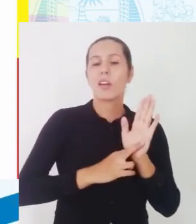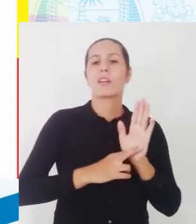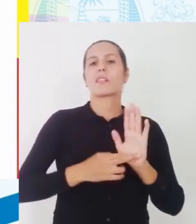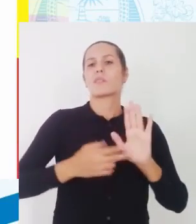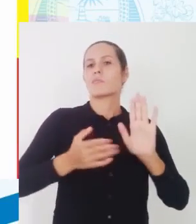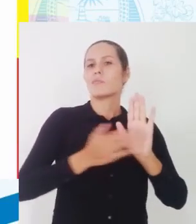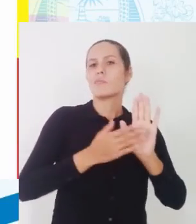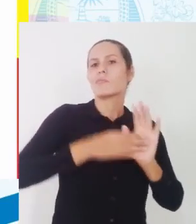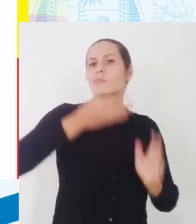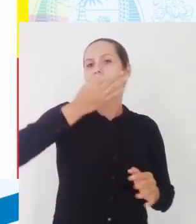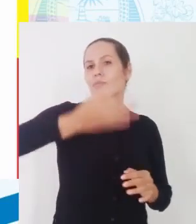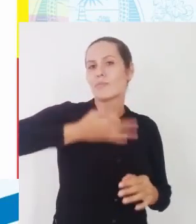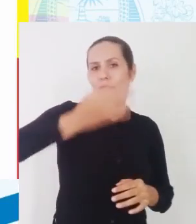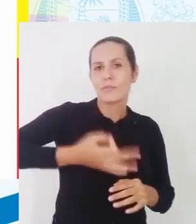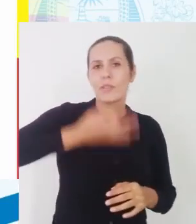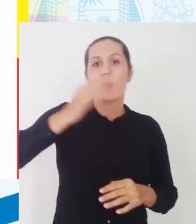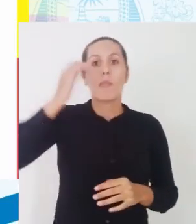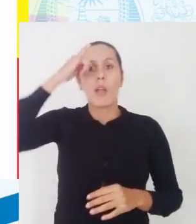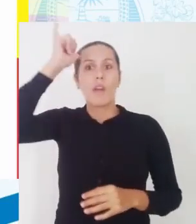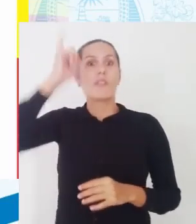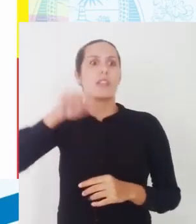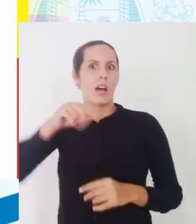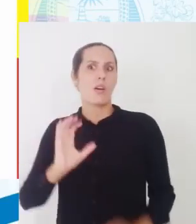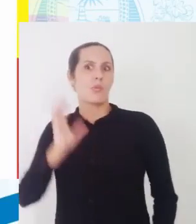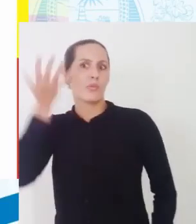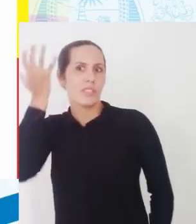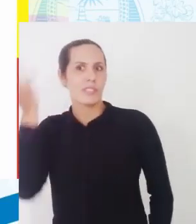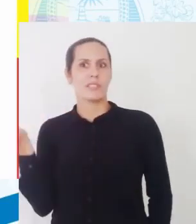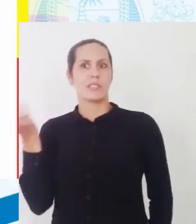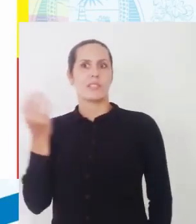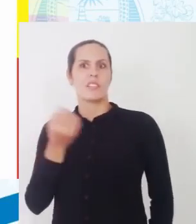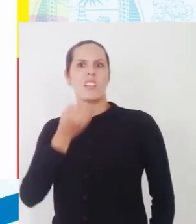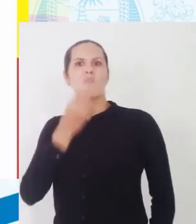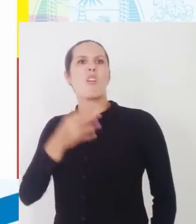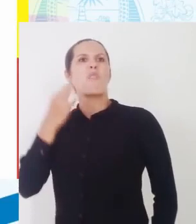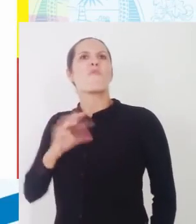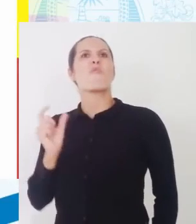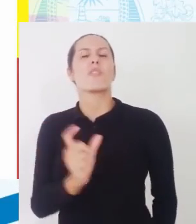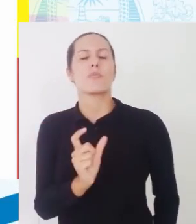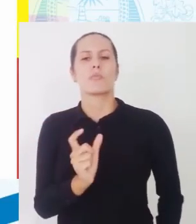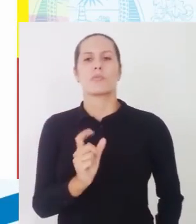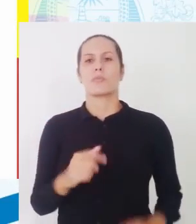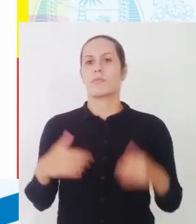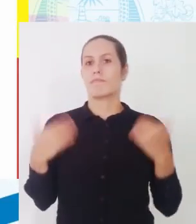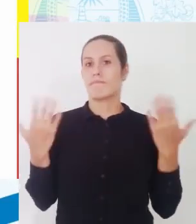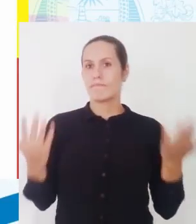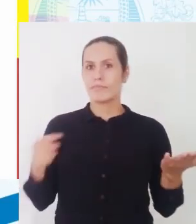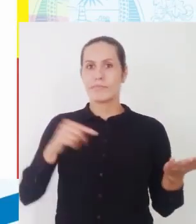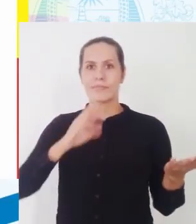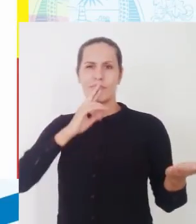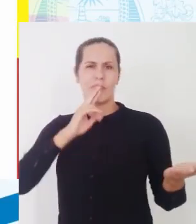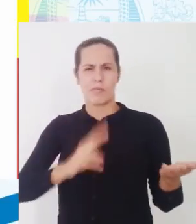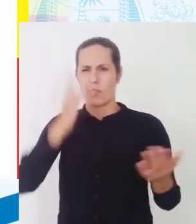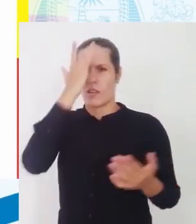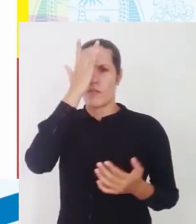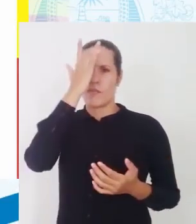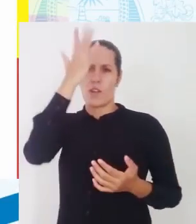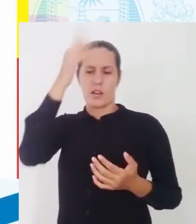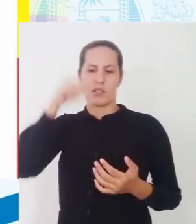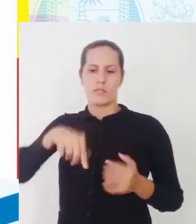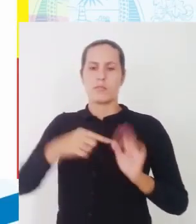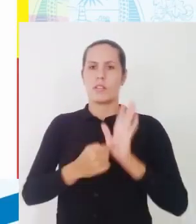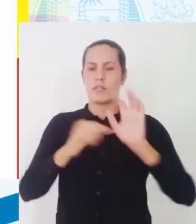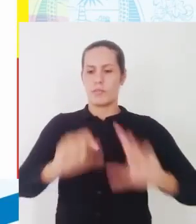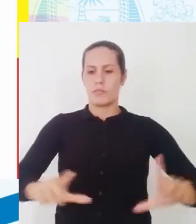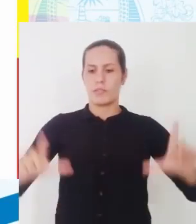ser sugeridas para esse tipo de situação. A situação de dizer bem feito. Essas respostas são fáceis e elas